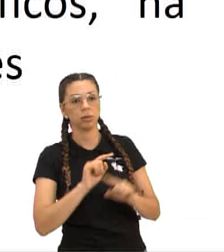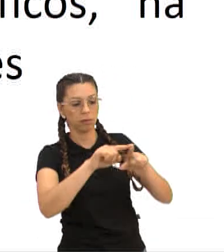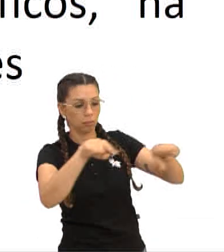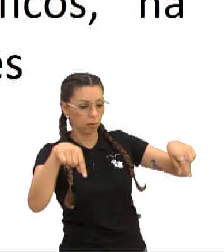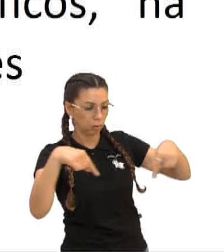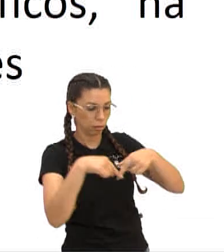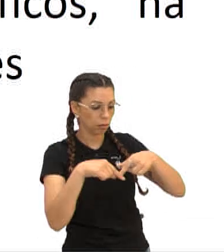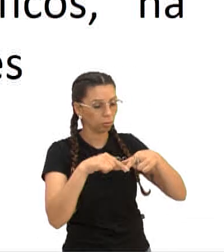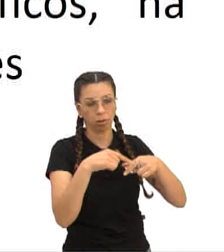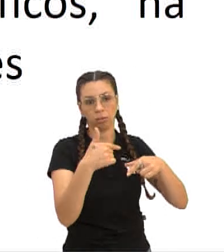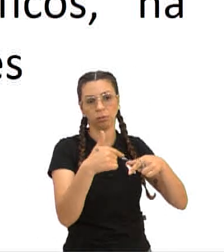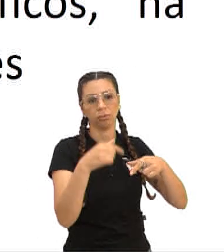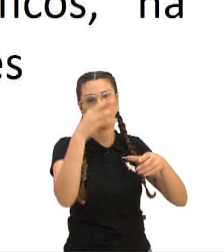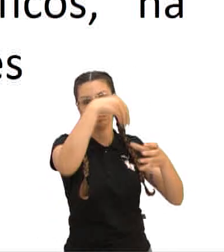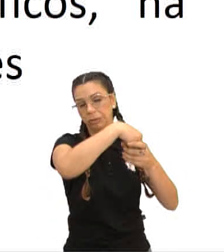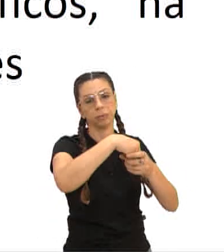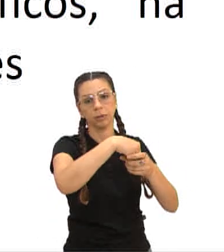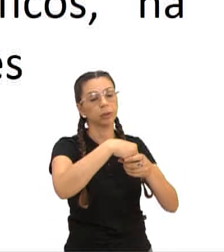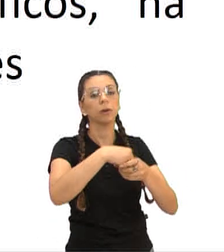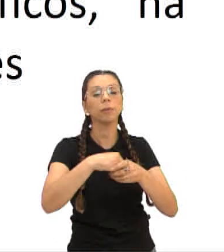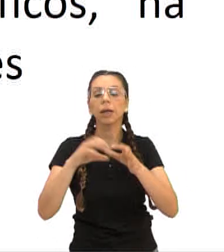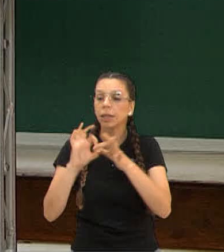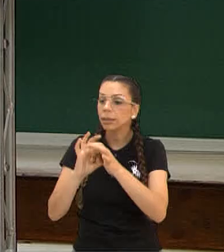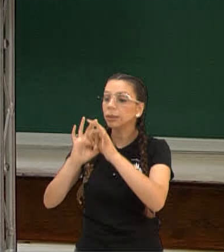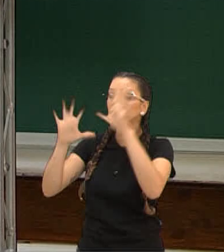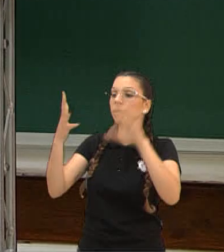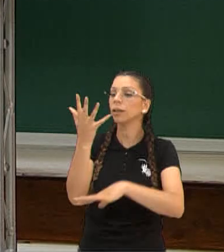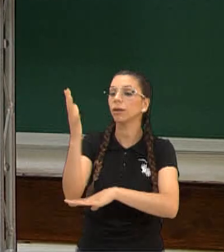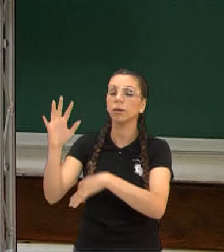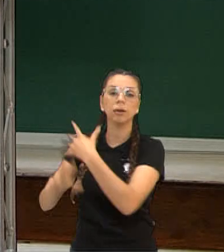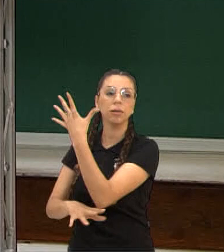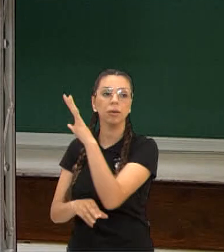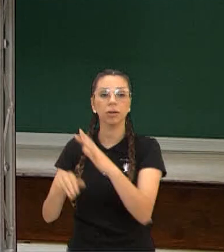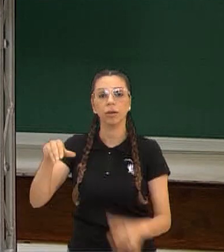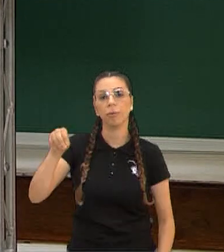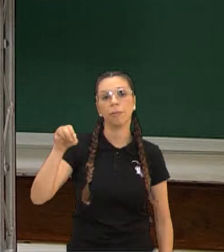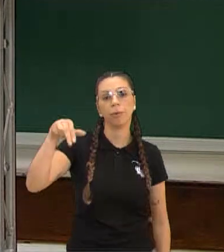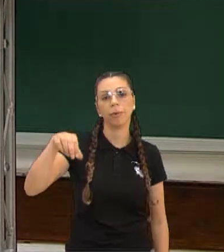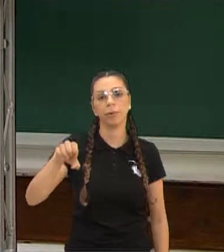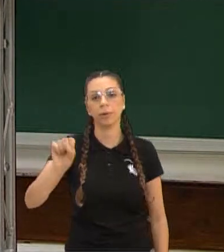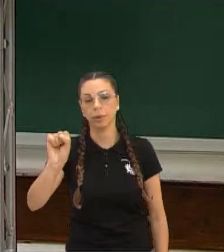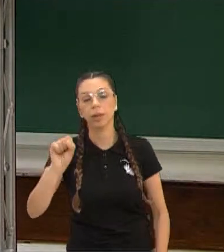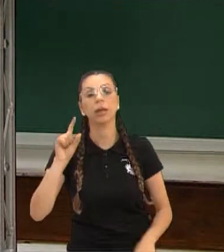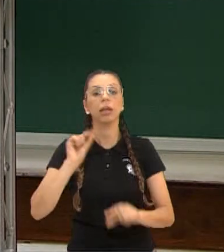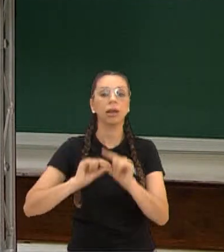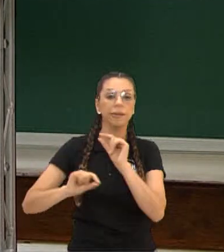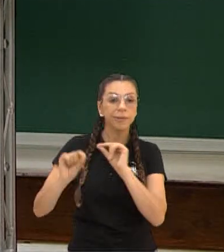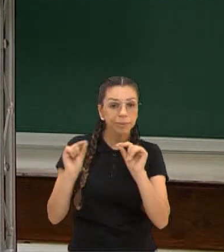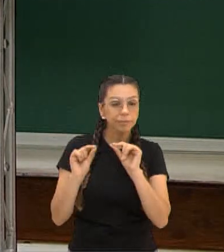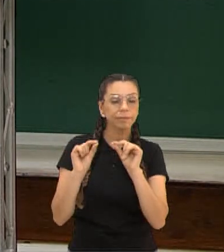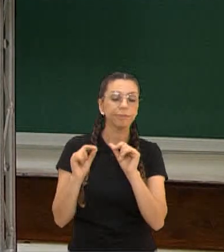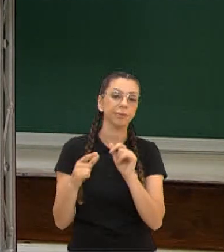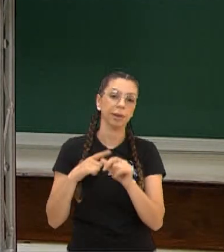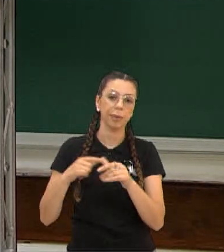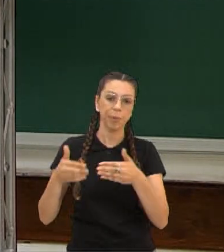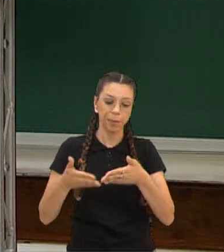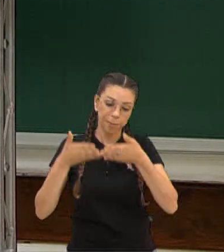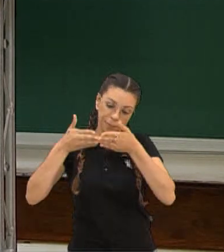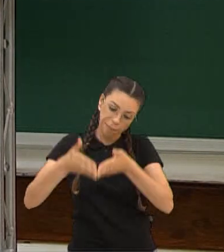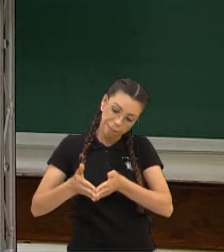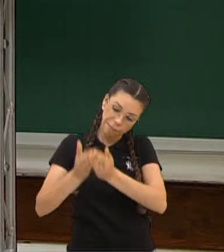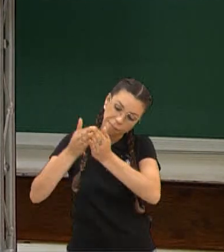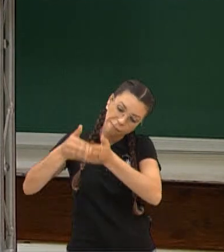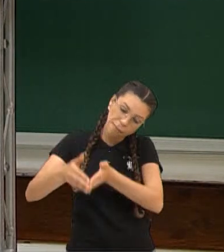pintavam ao ar livre. O próprio Monet, que é um dos principais nomes nesse movimento, ele chegou até a fazer um barco para